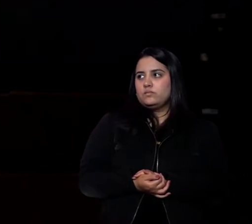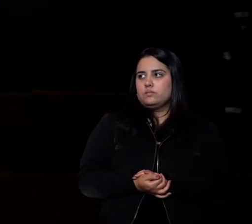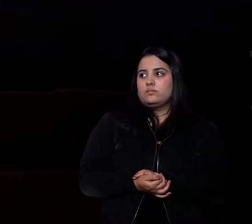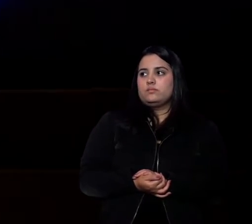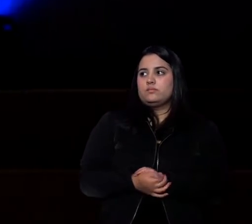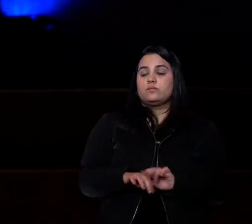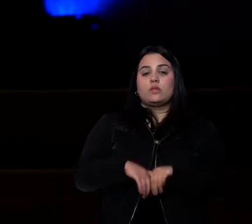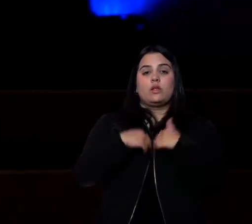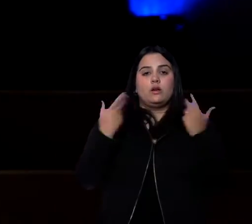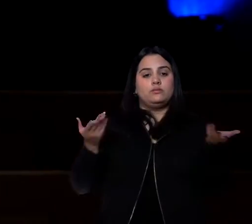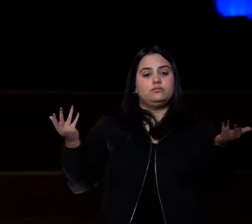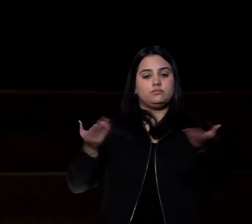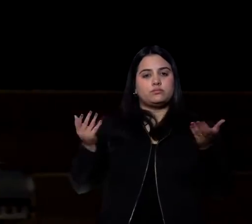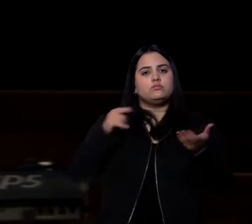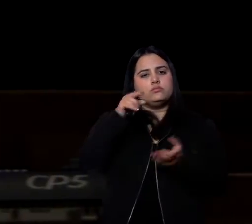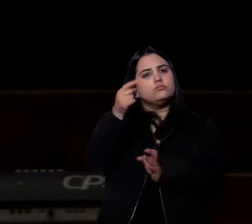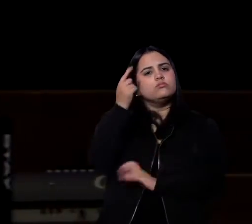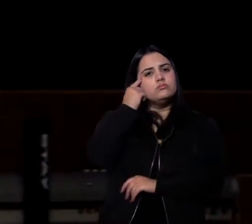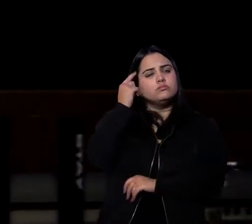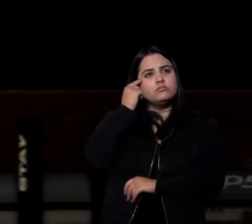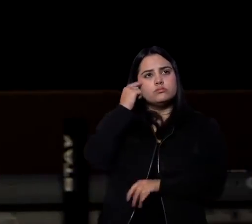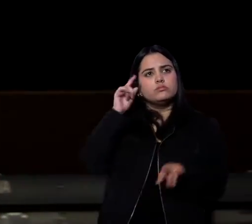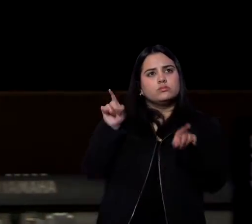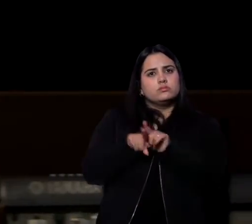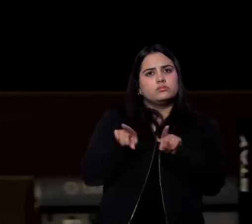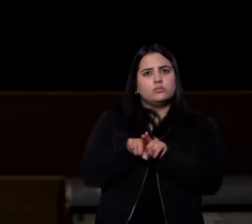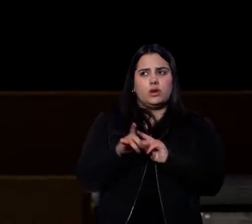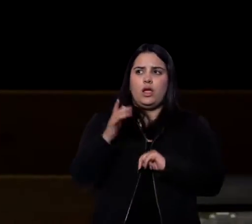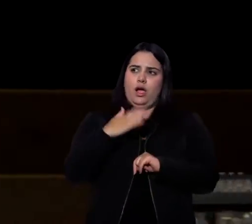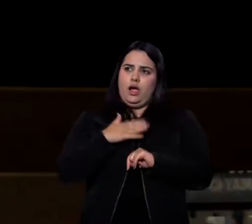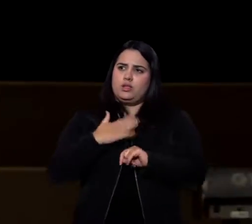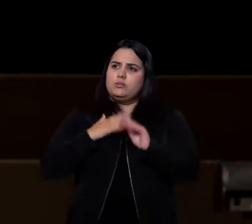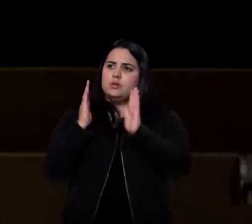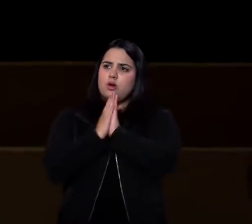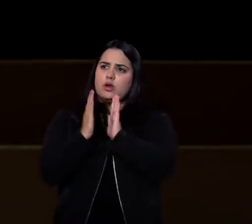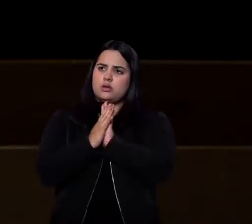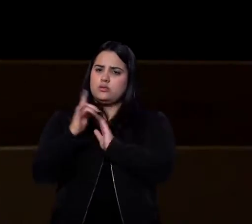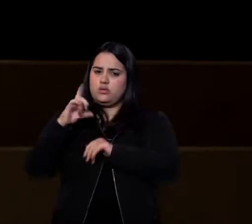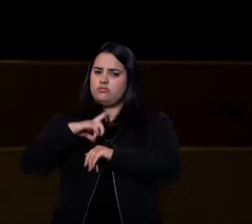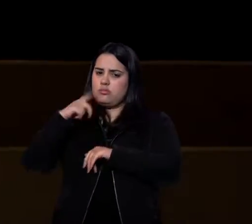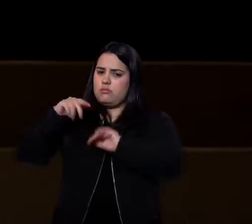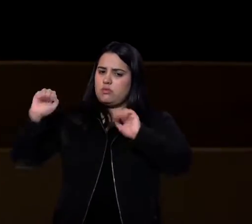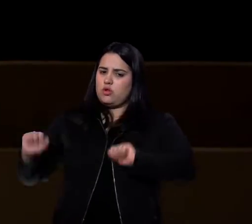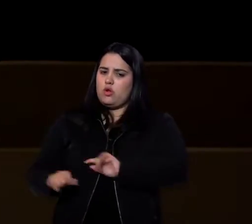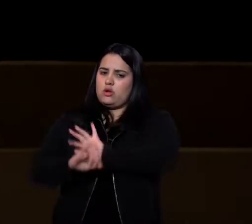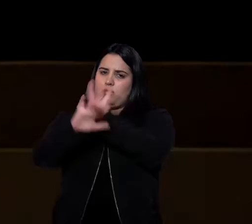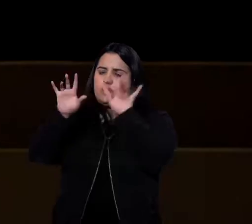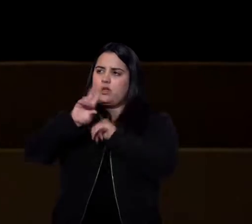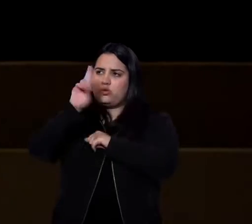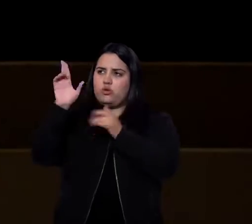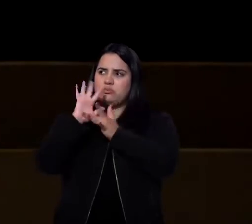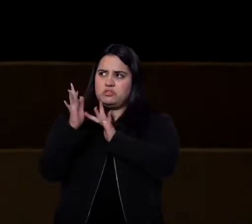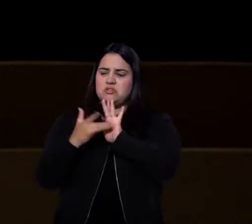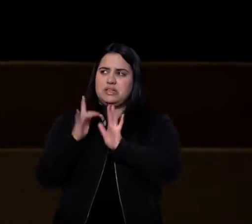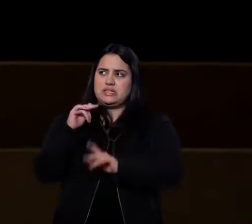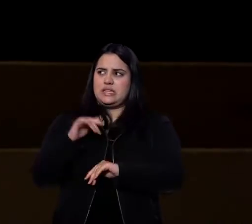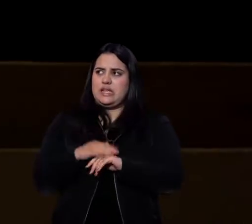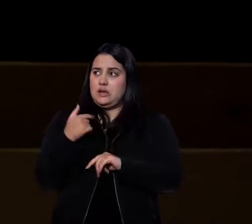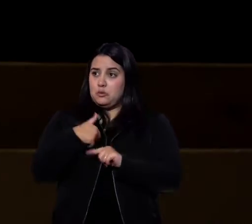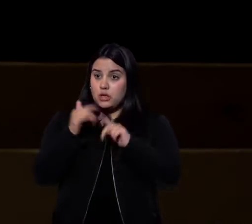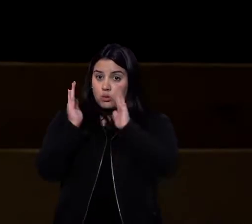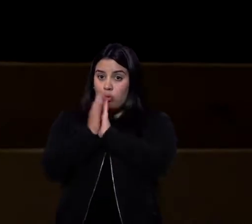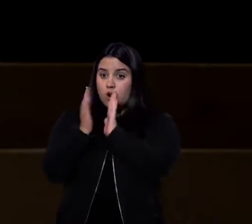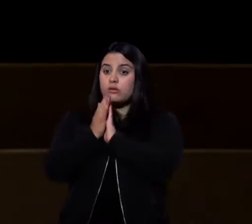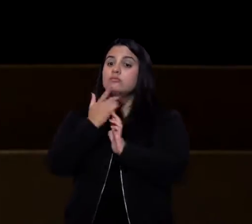Então agora, comece a pensar também, as minhas orações têm glorificado o nome de Jesus? Eu tenho orado à vontade de